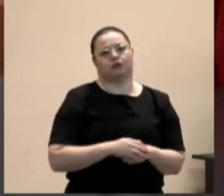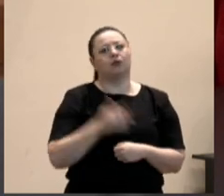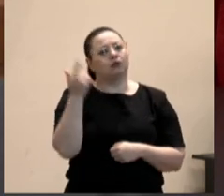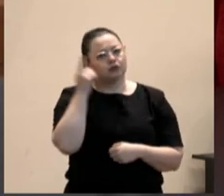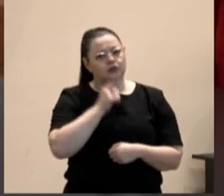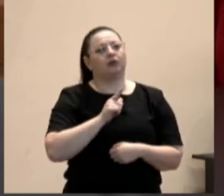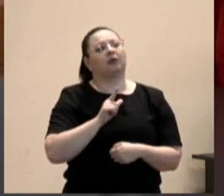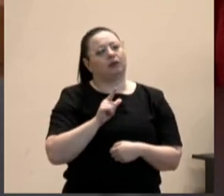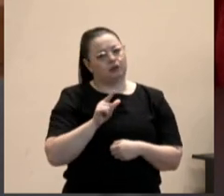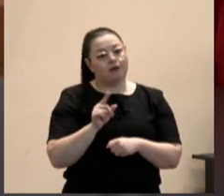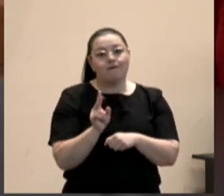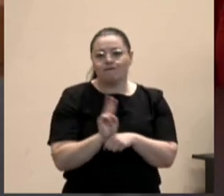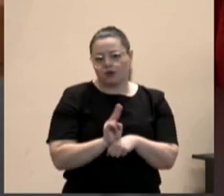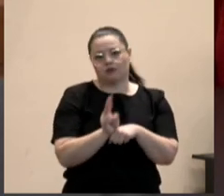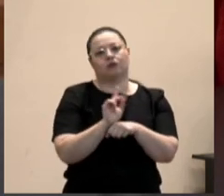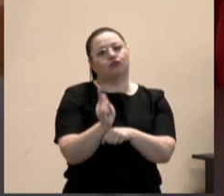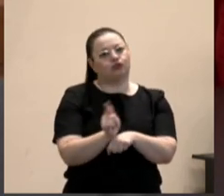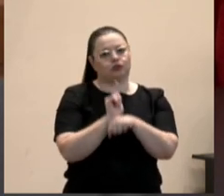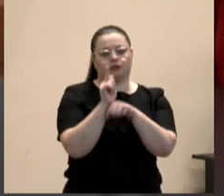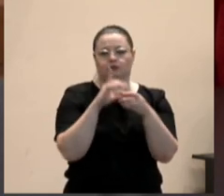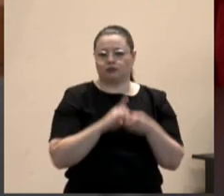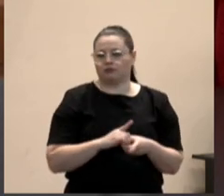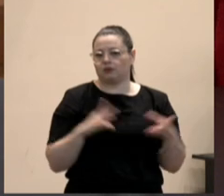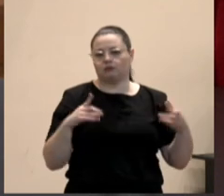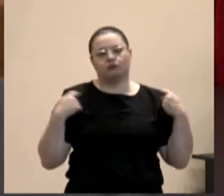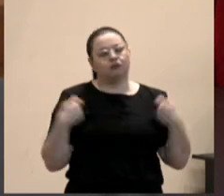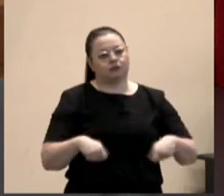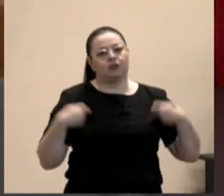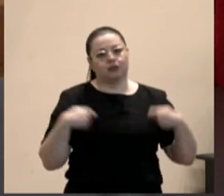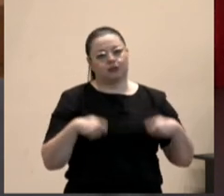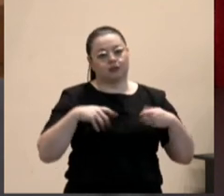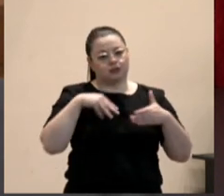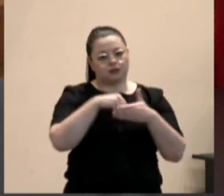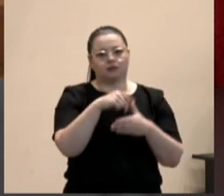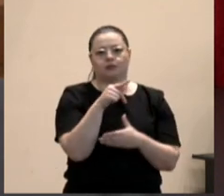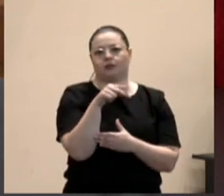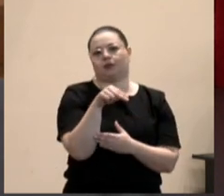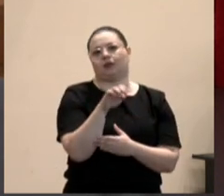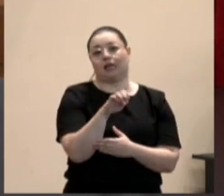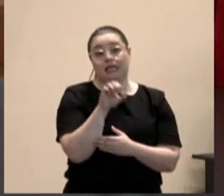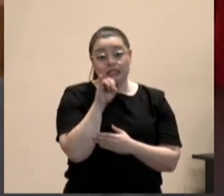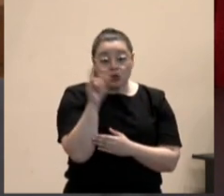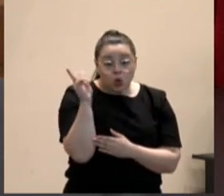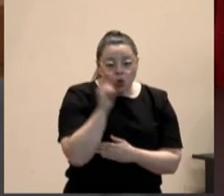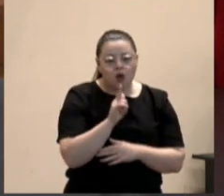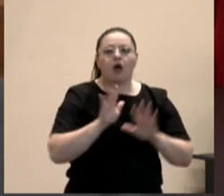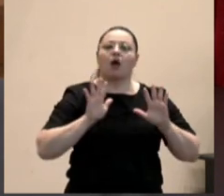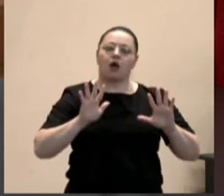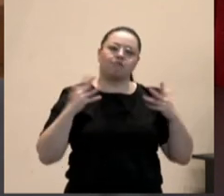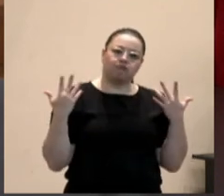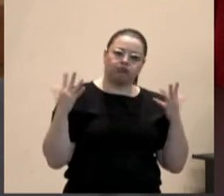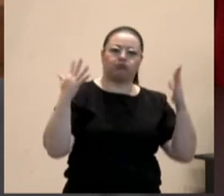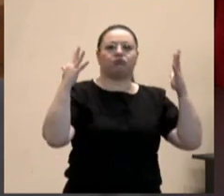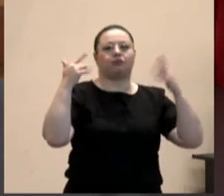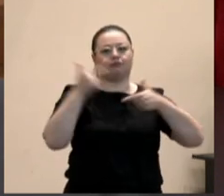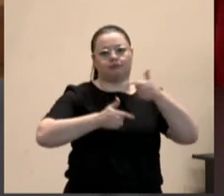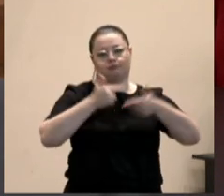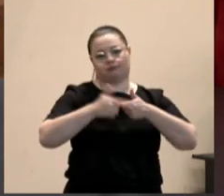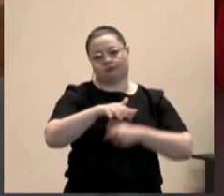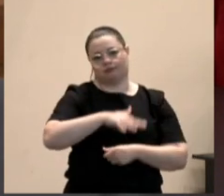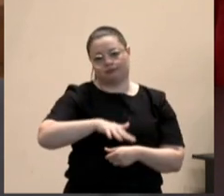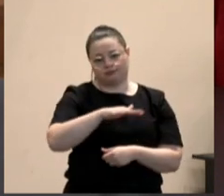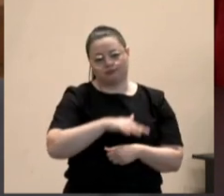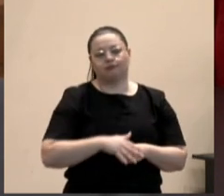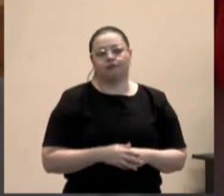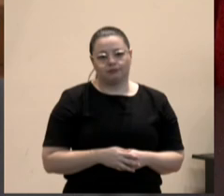na gestão democrática. Isso será a vitória dos trabalhadores. E precisamos,